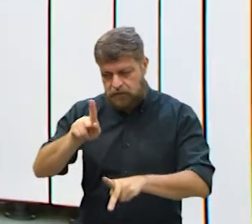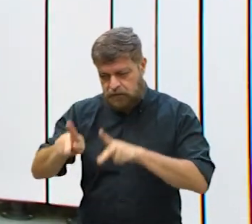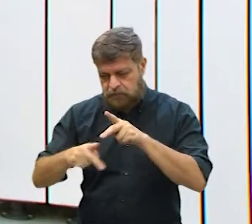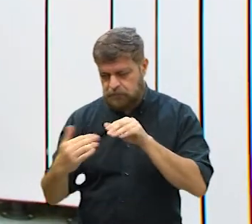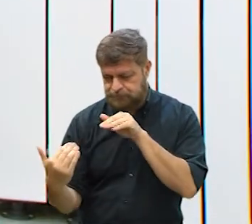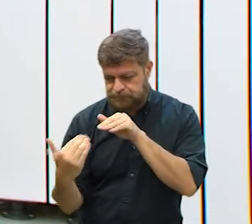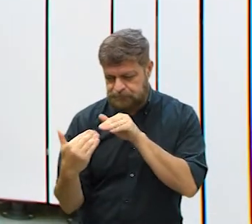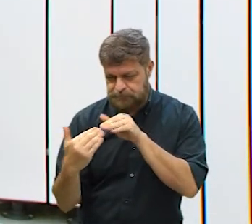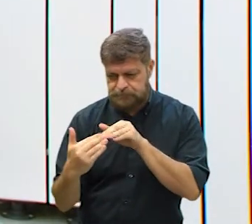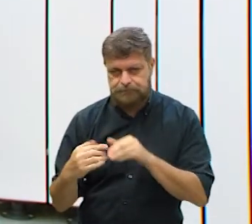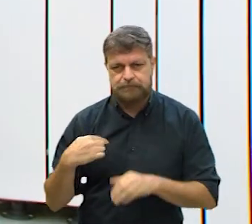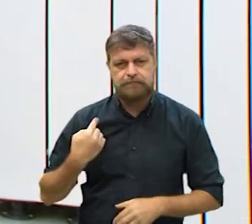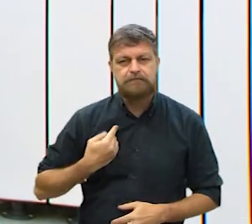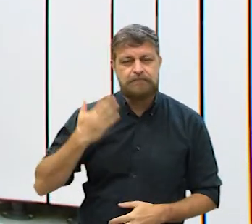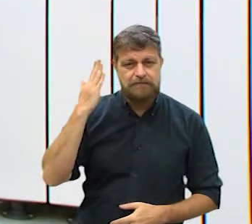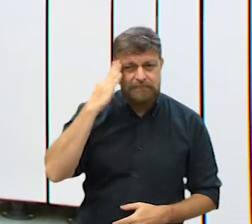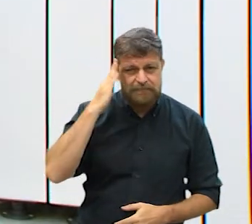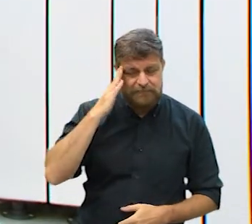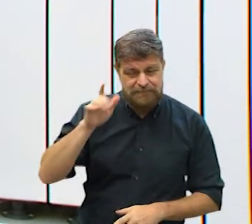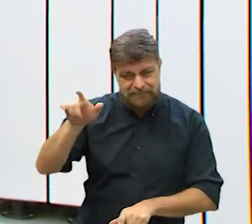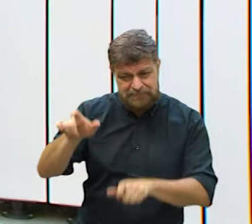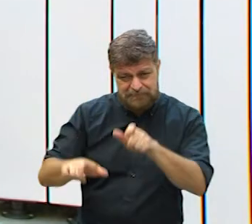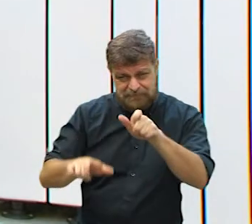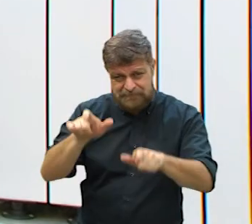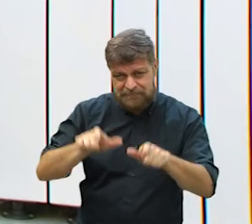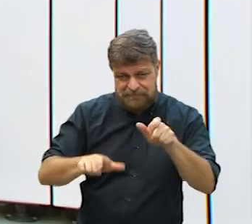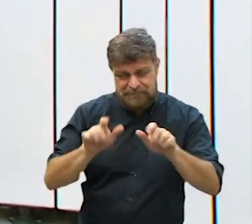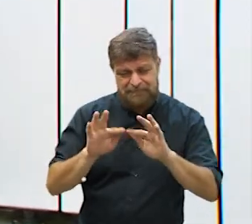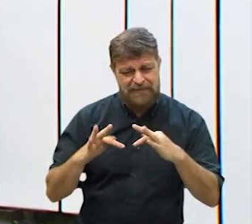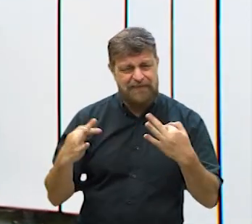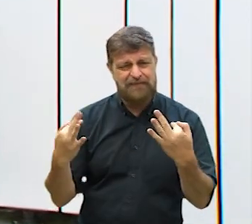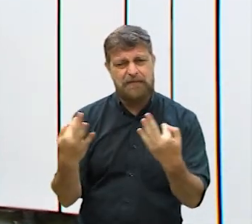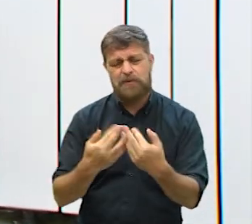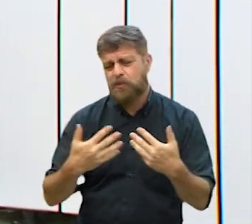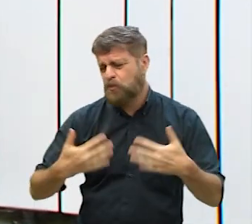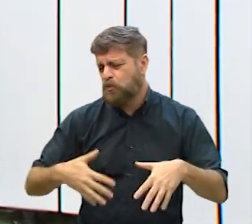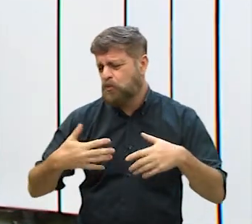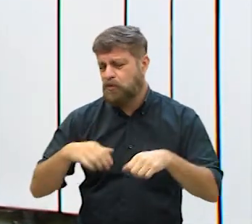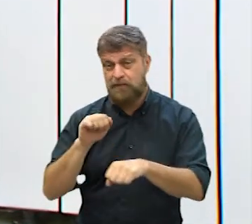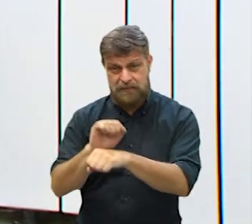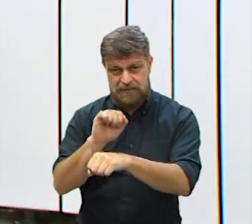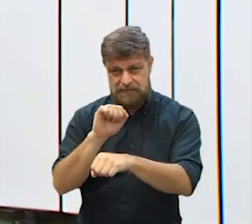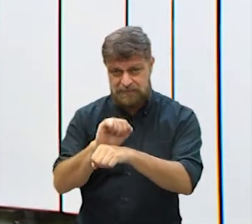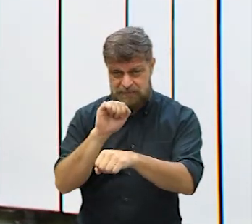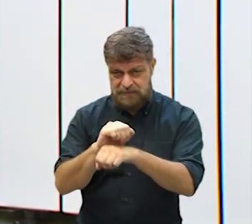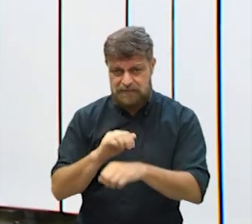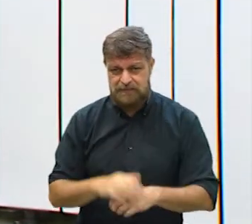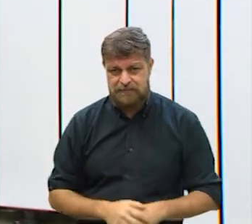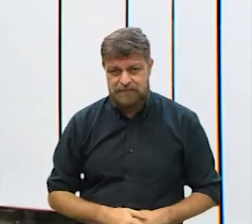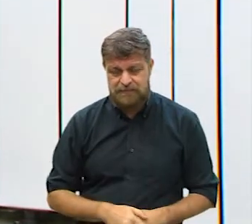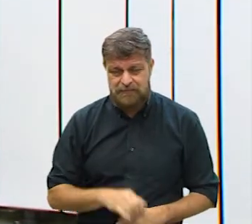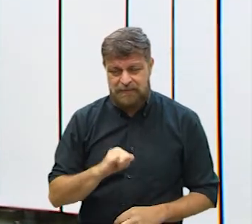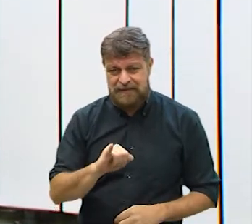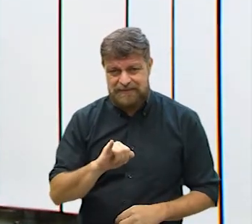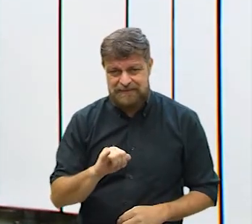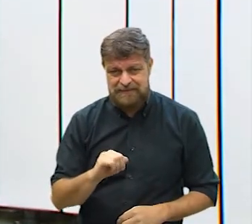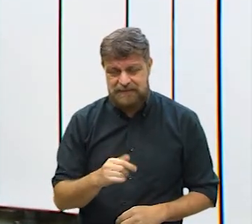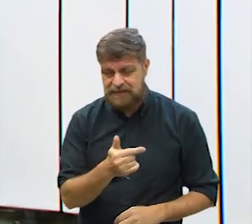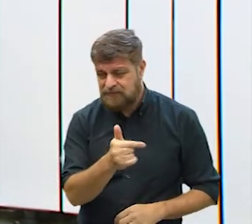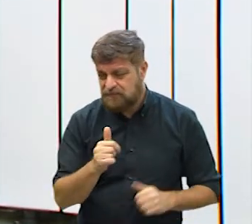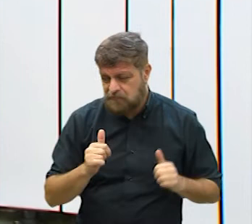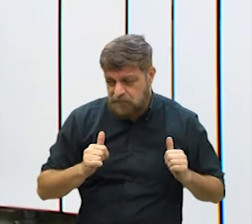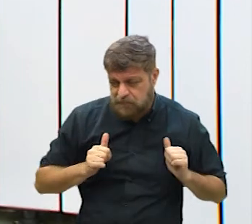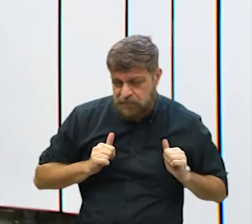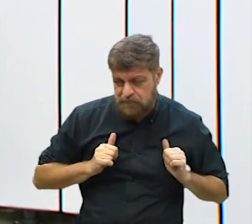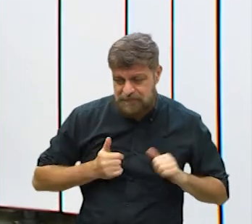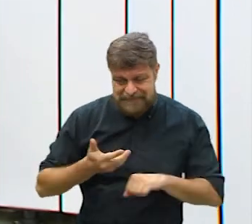pessoas que a gente sabe aí que é muita família, muita gente aguardando. Se não houver essa